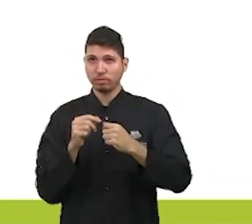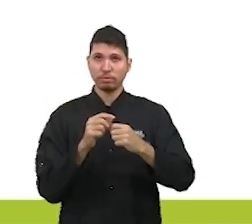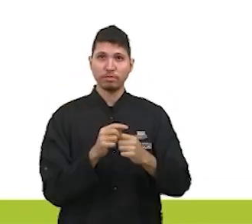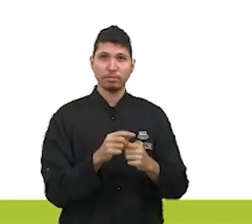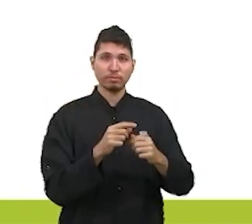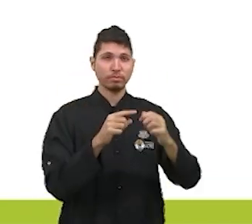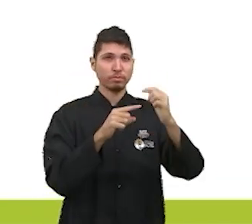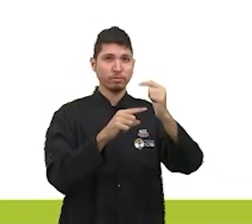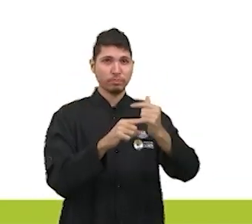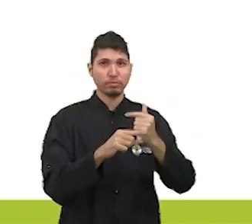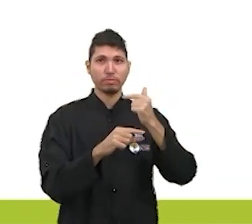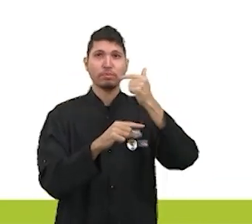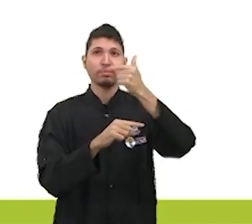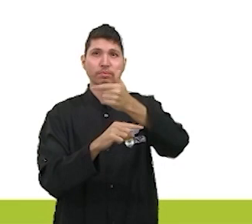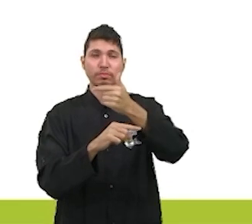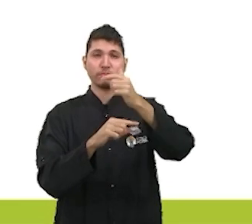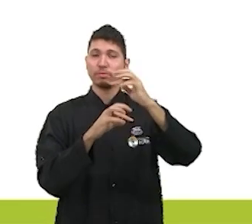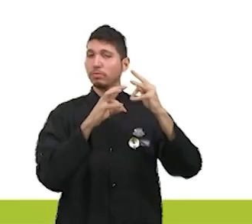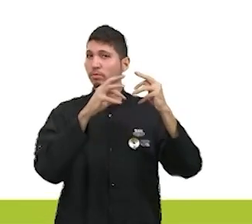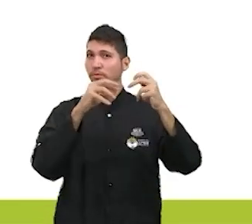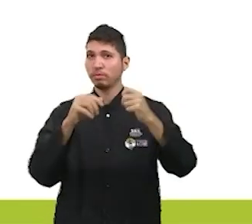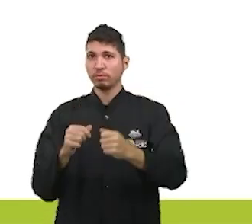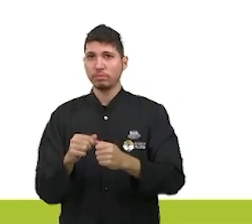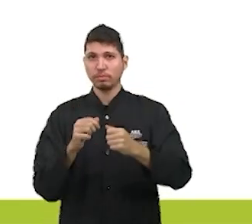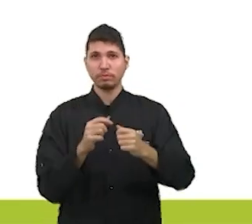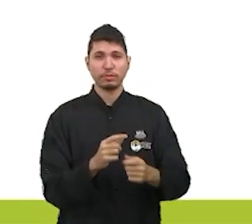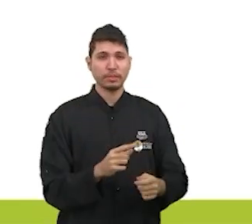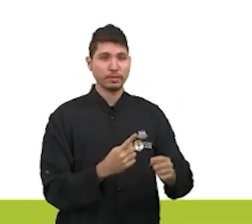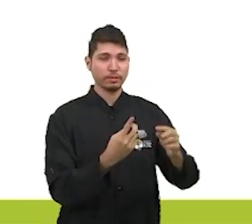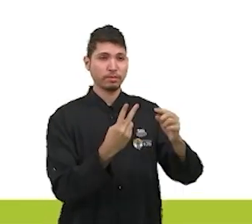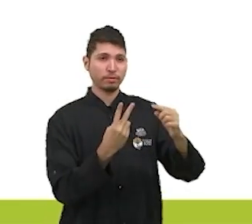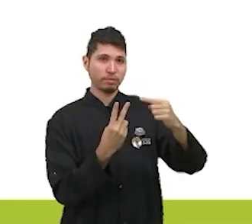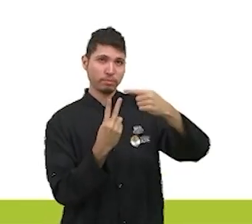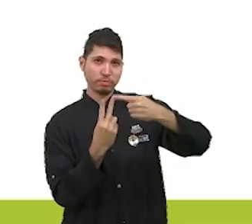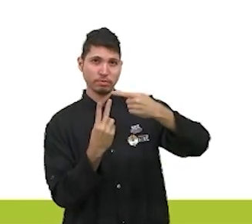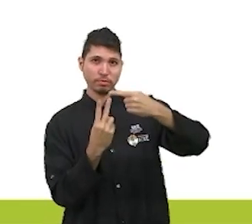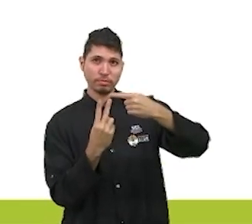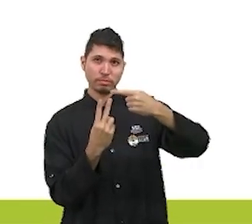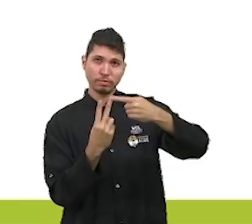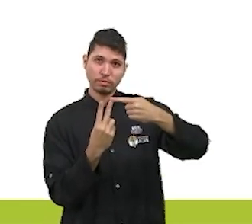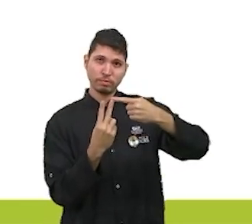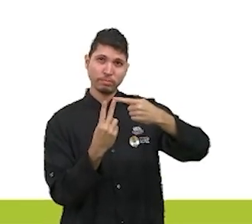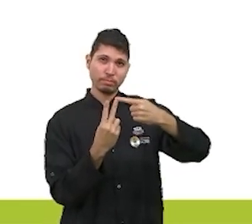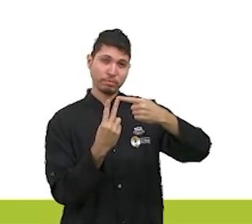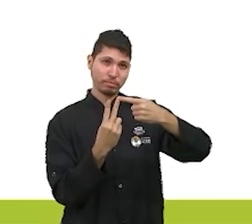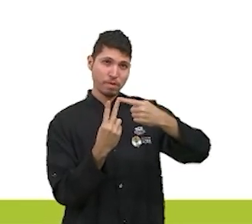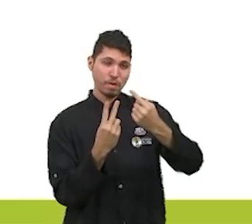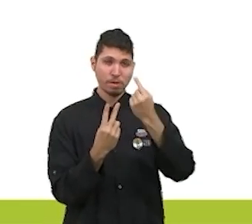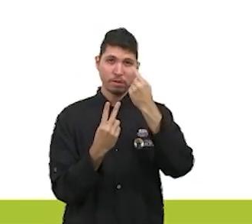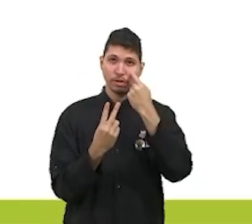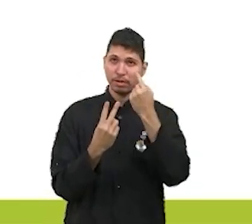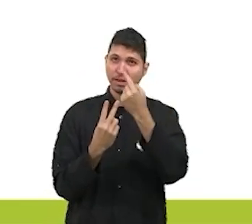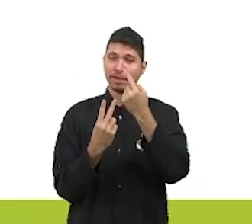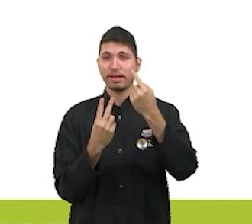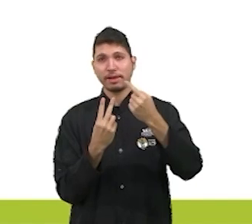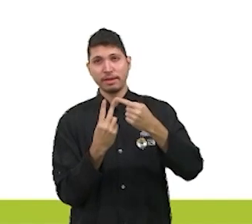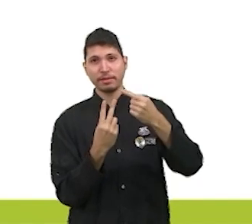2, todo mundo sobre 2, raiz menos no 1, tá vendo? Raiz,